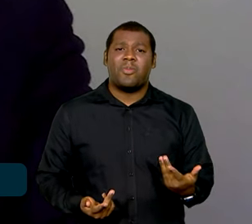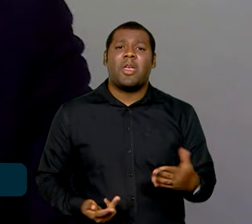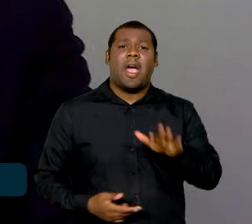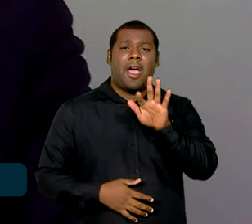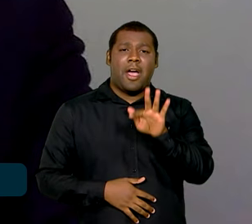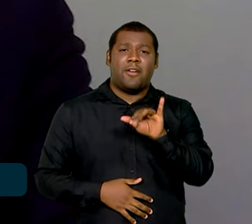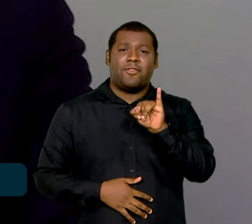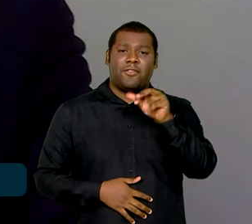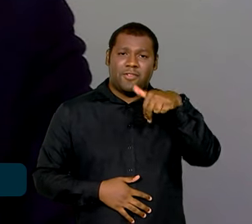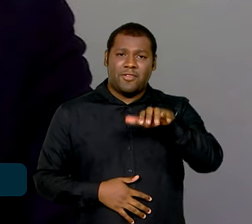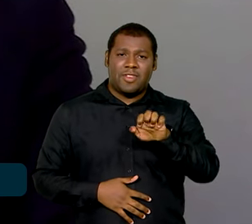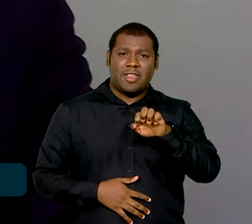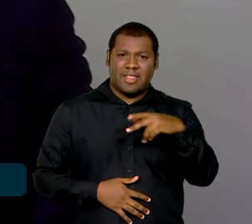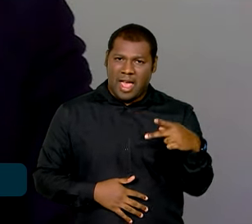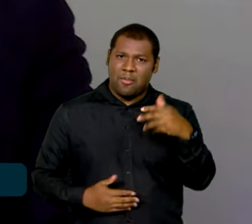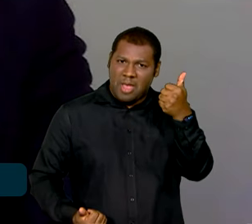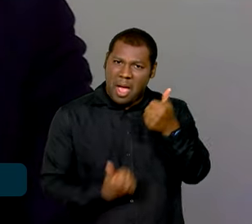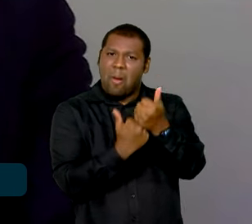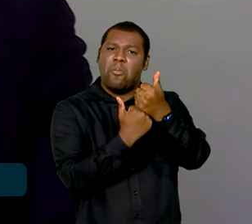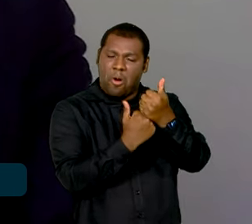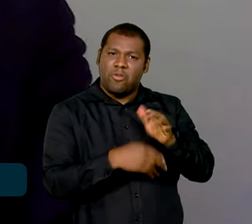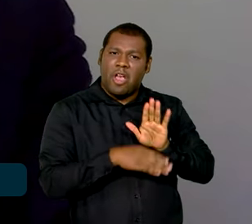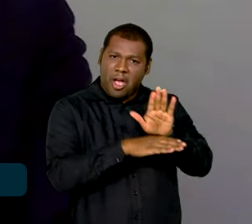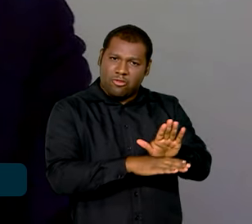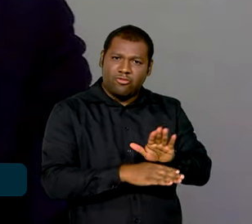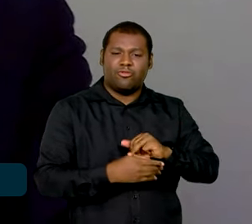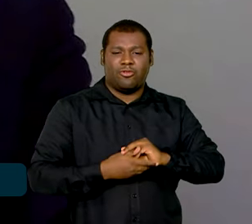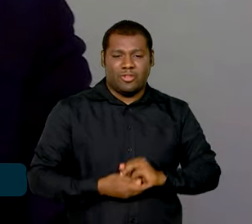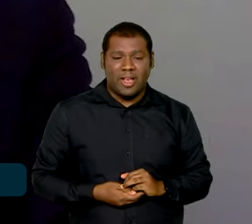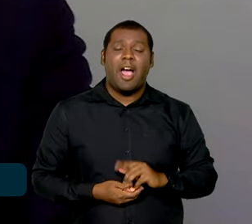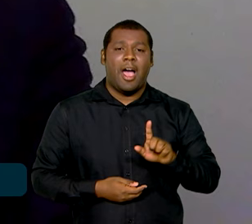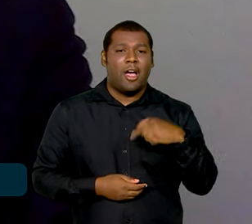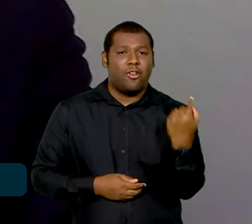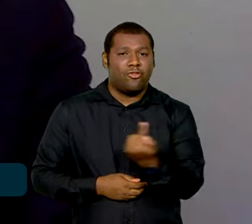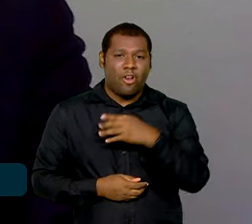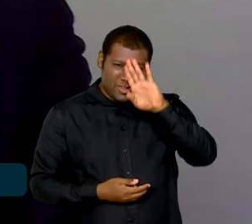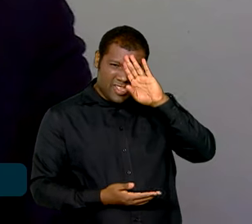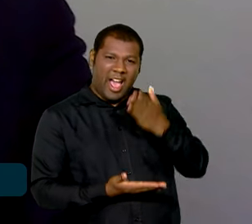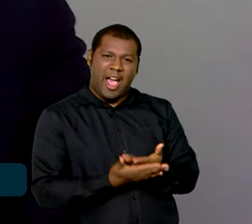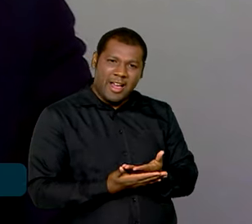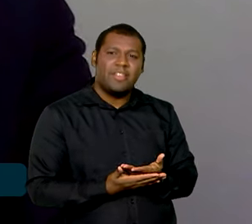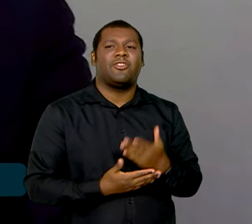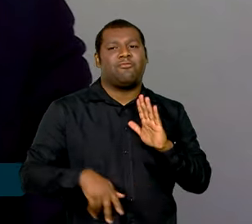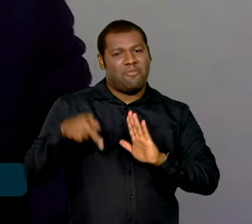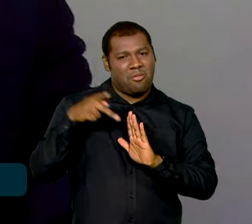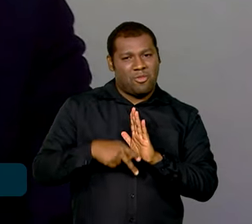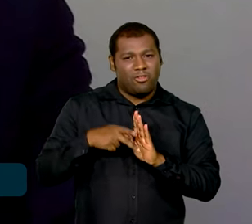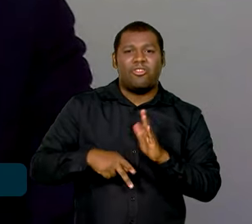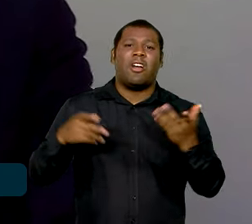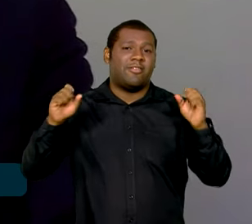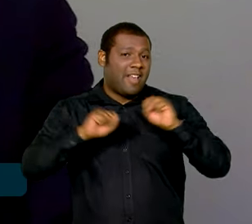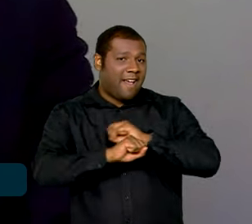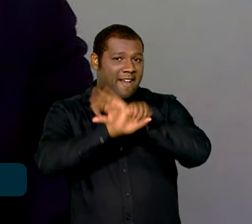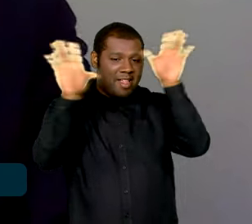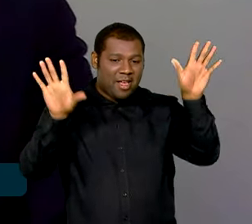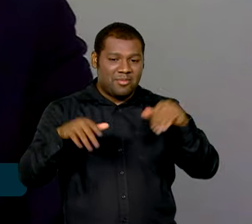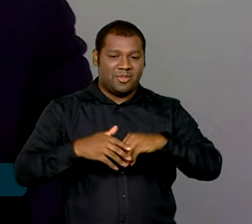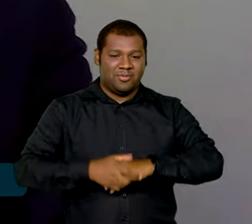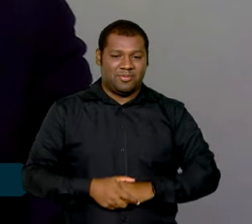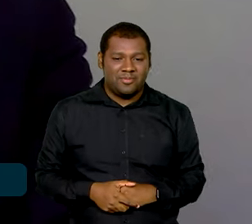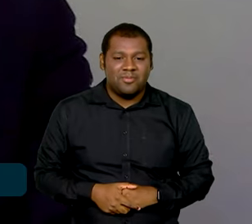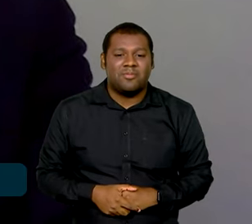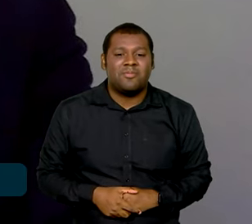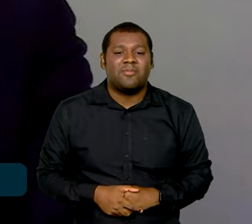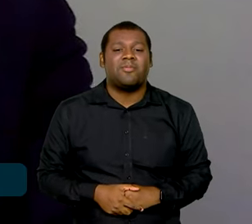FINEP e isso trouxe para a gente também bastante confiança no processo, bastante transparência e